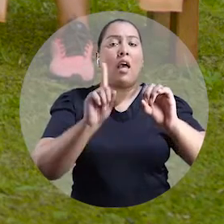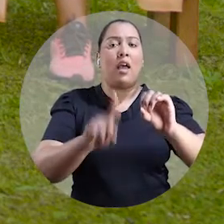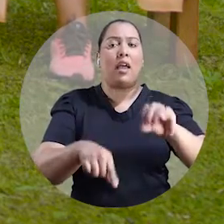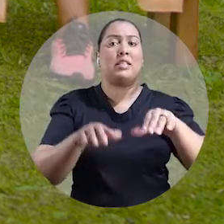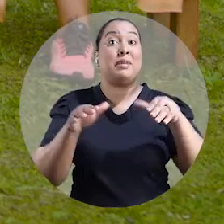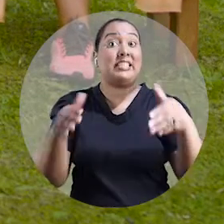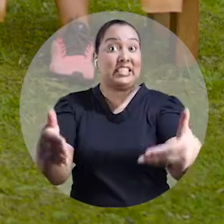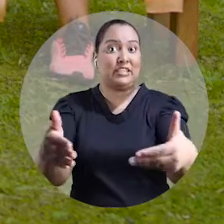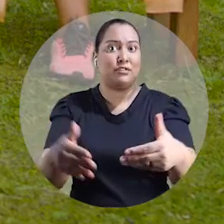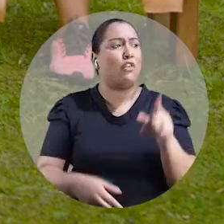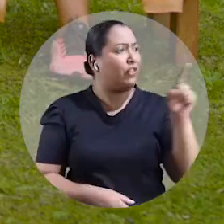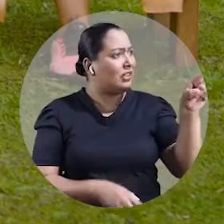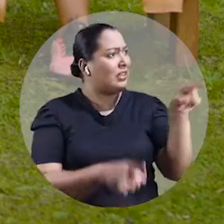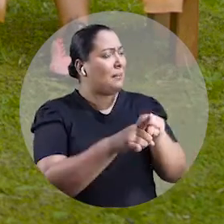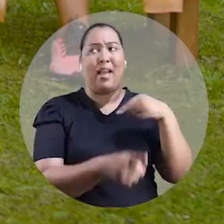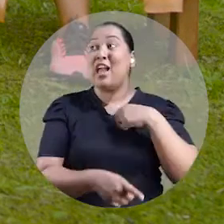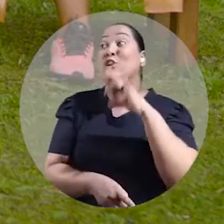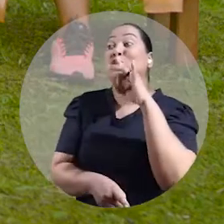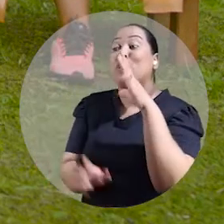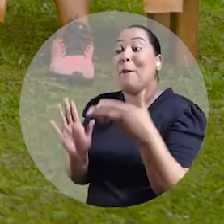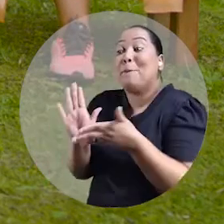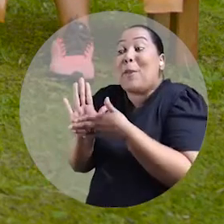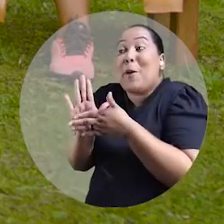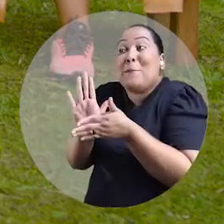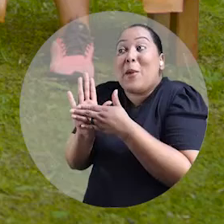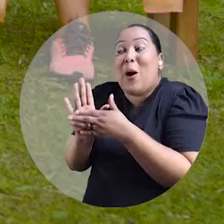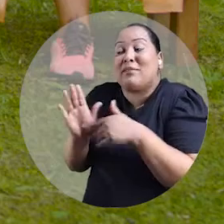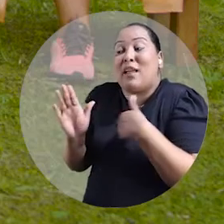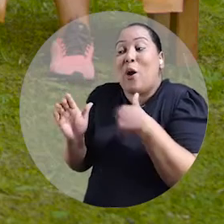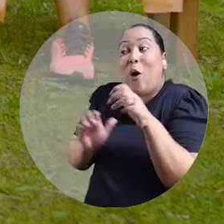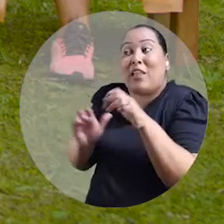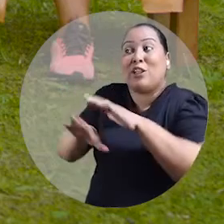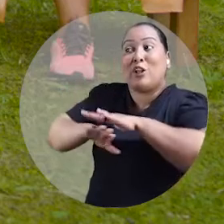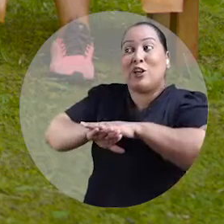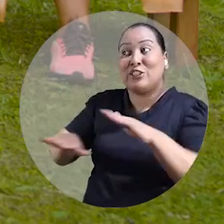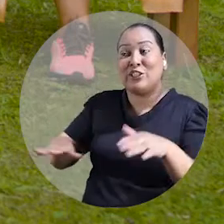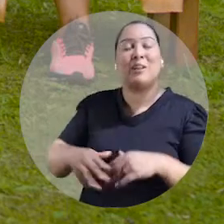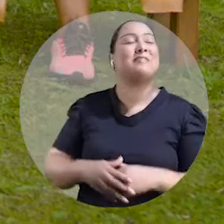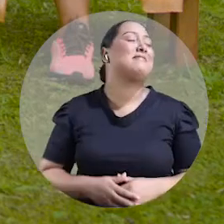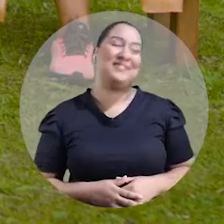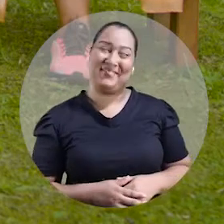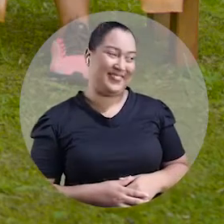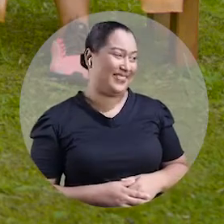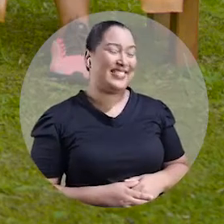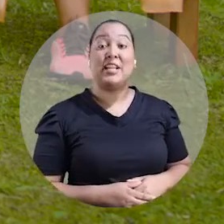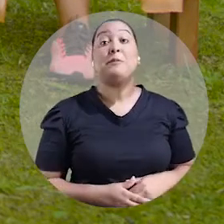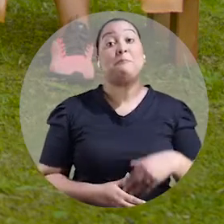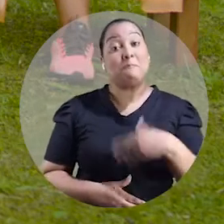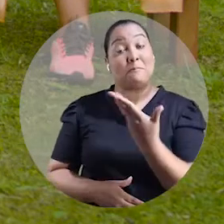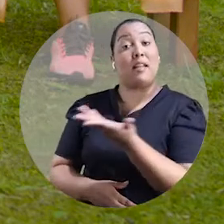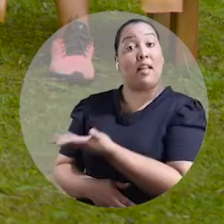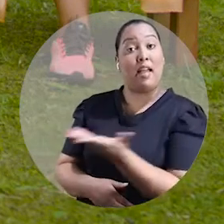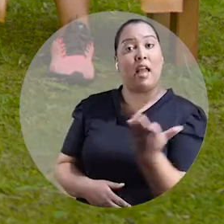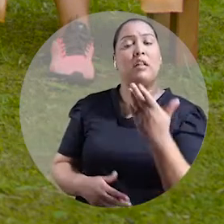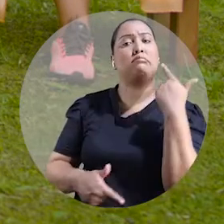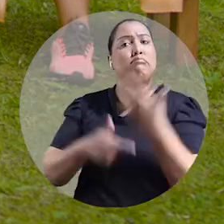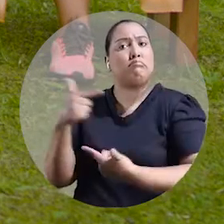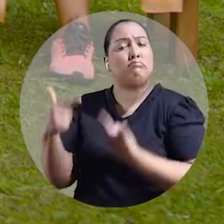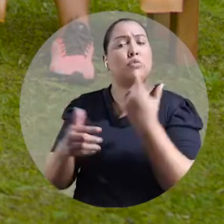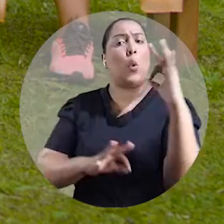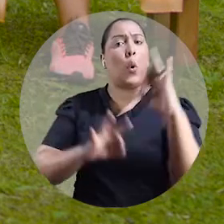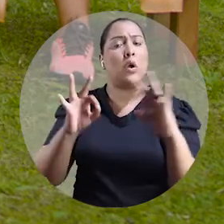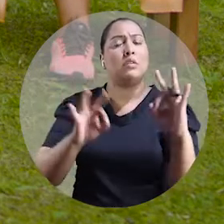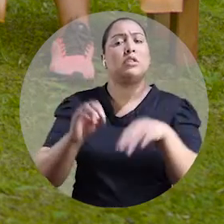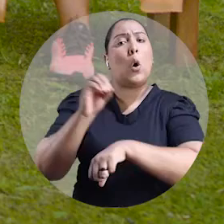Voltadas. Eu fui só proponente depois e fiz a coordenação, mas elas trabalharam